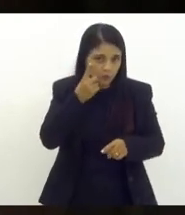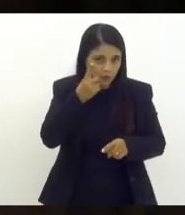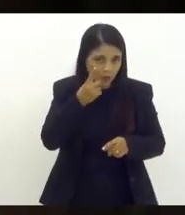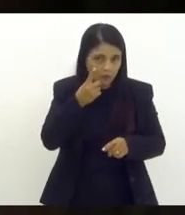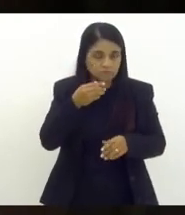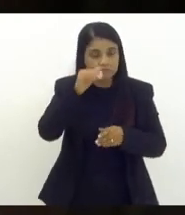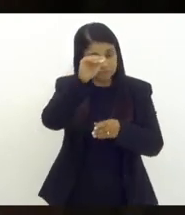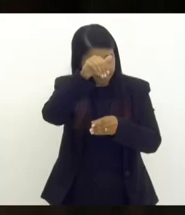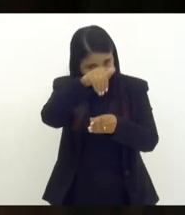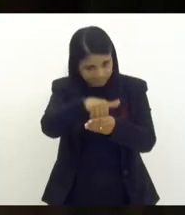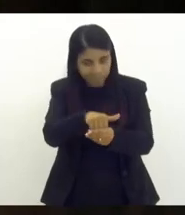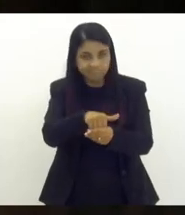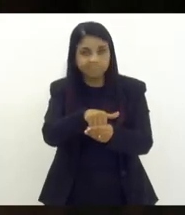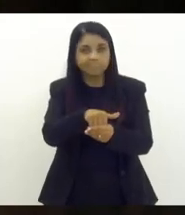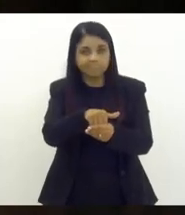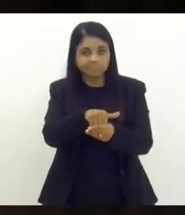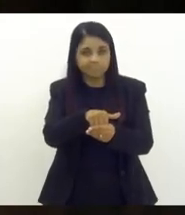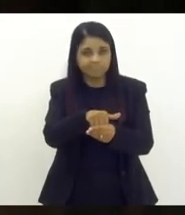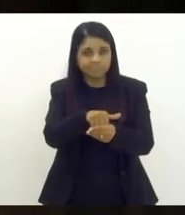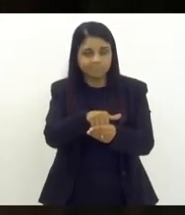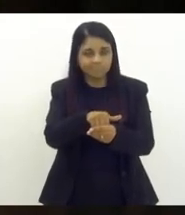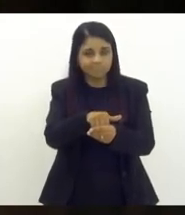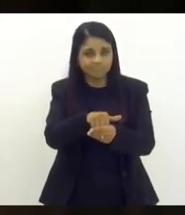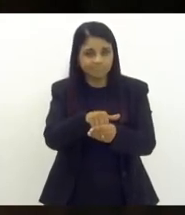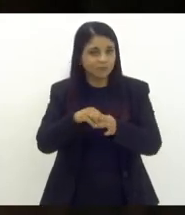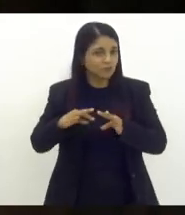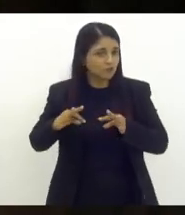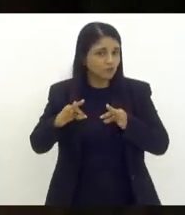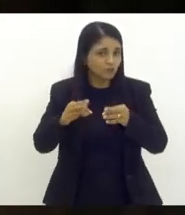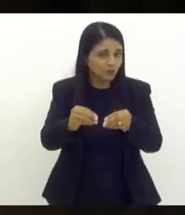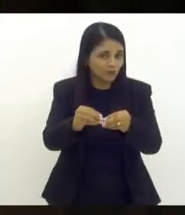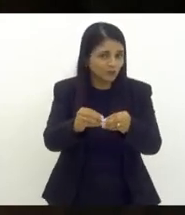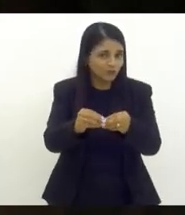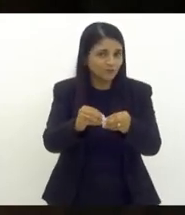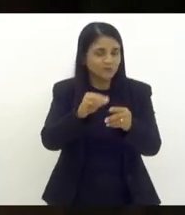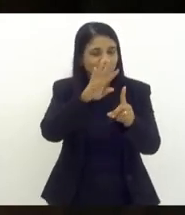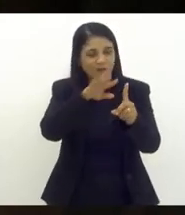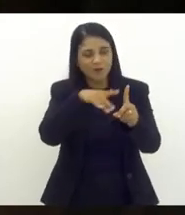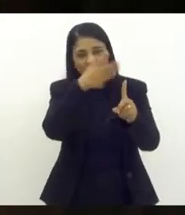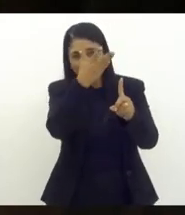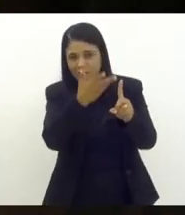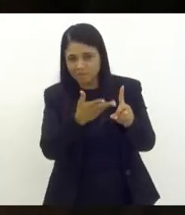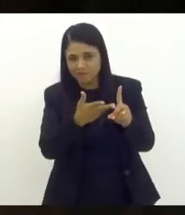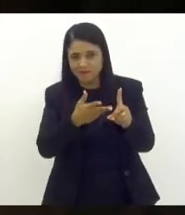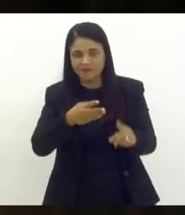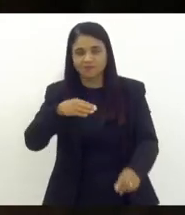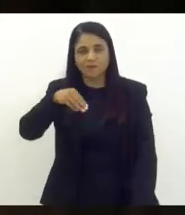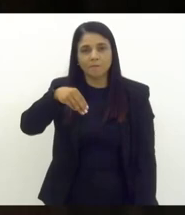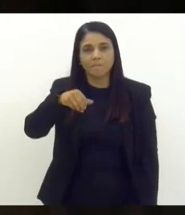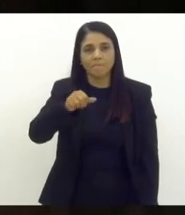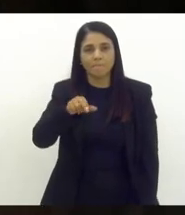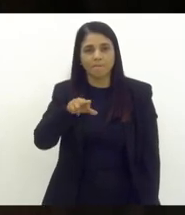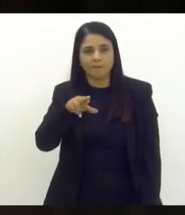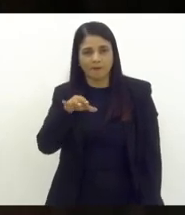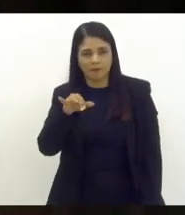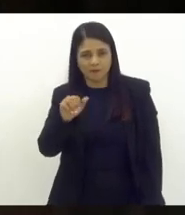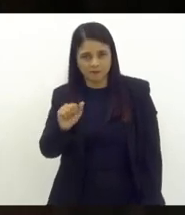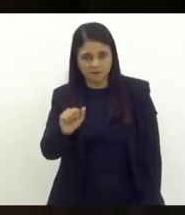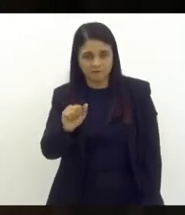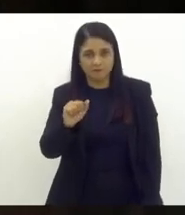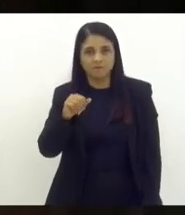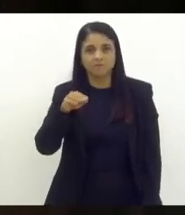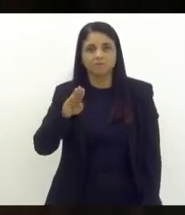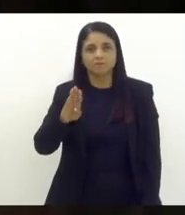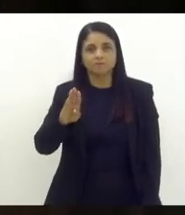que votaram por unanimidade em realizar essa homenagem e prestar essa honraria